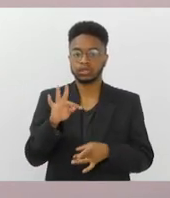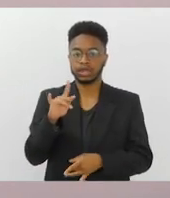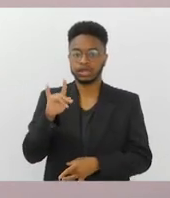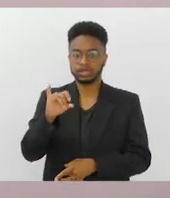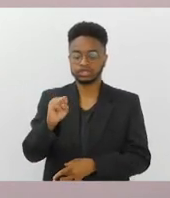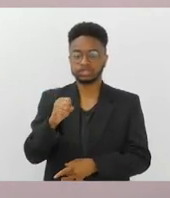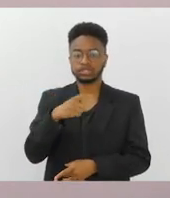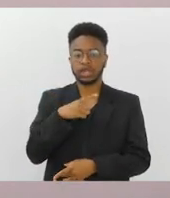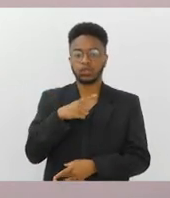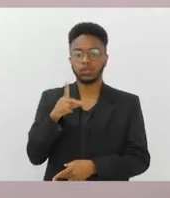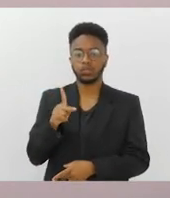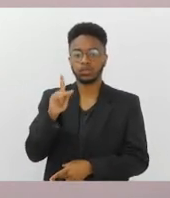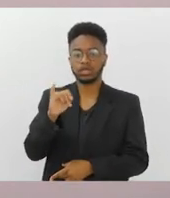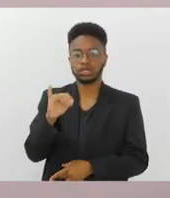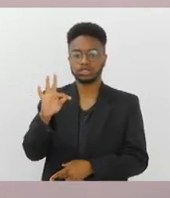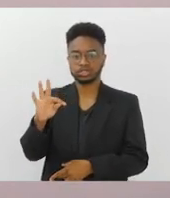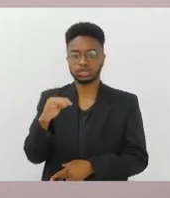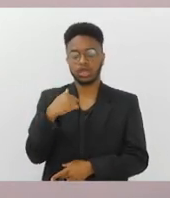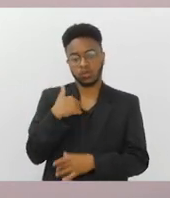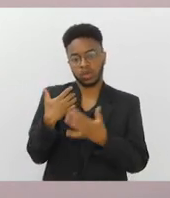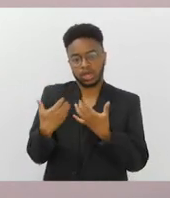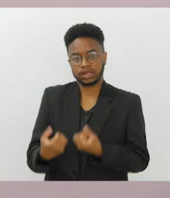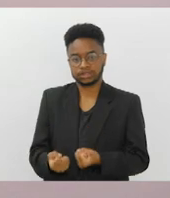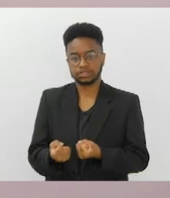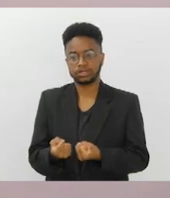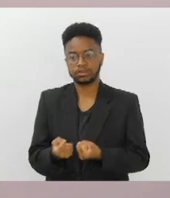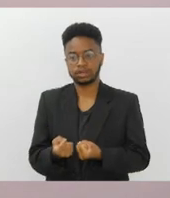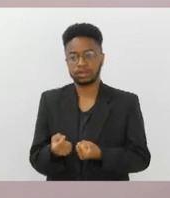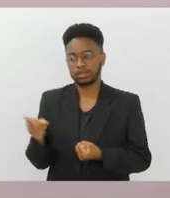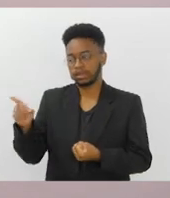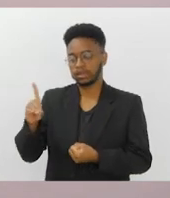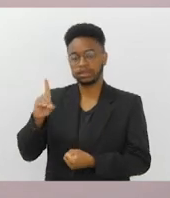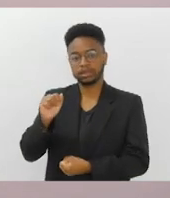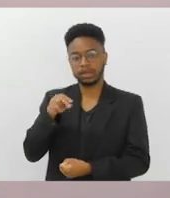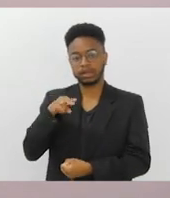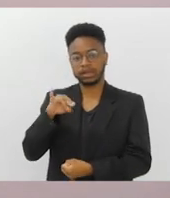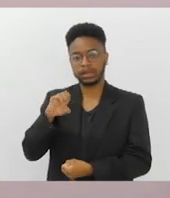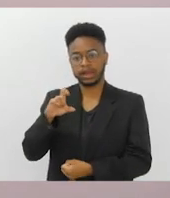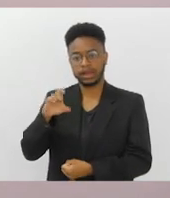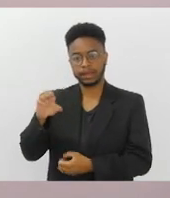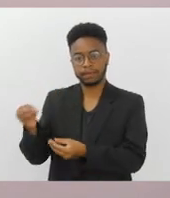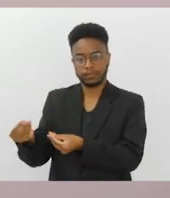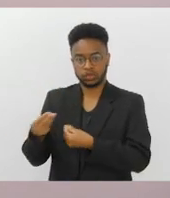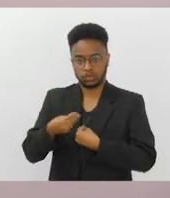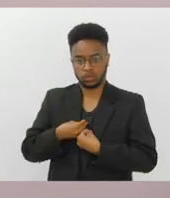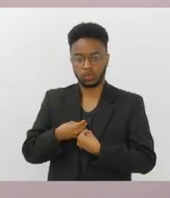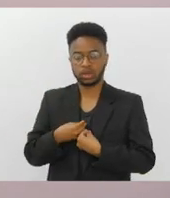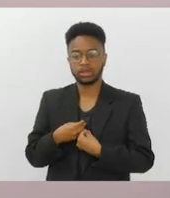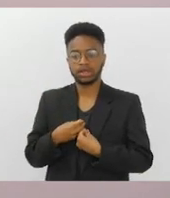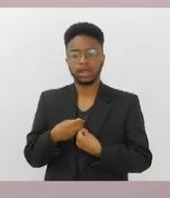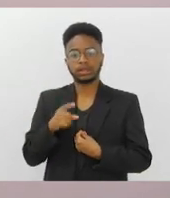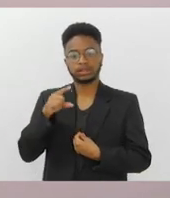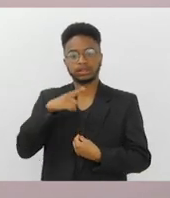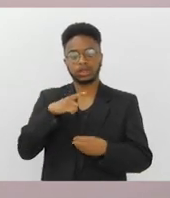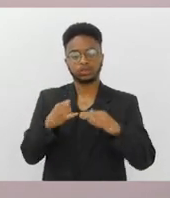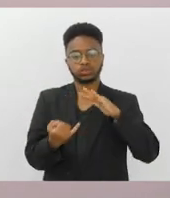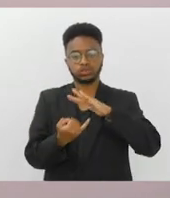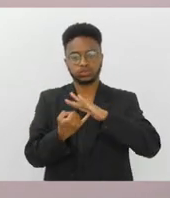kitzinho que eu ganhei da Daniele, que aqui no Instituto Fernando de